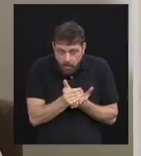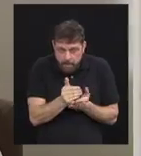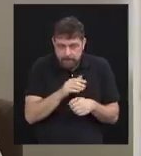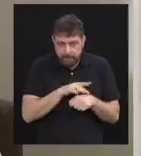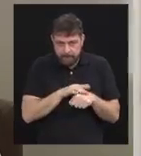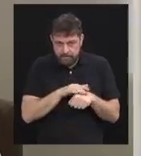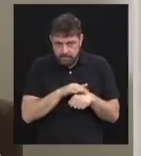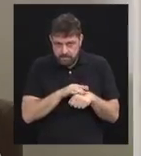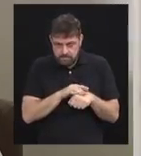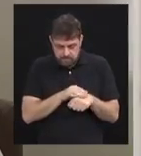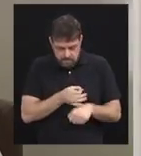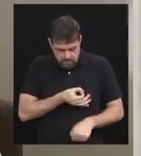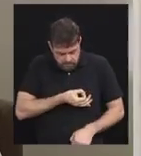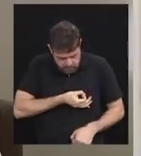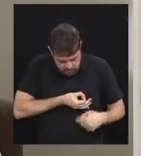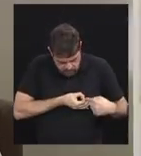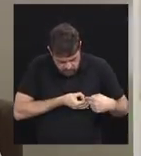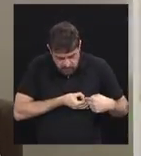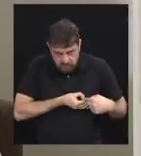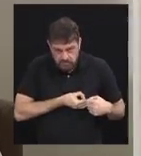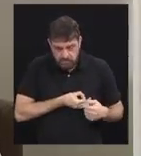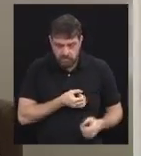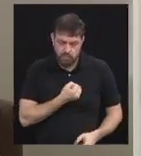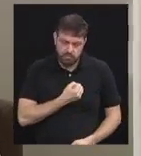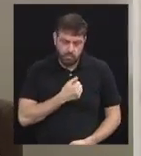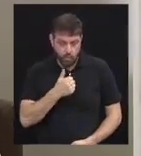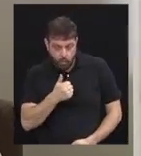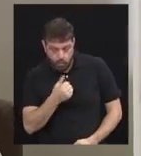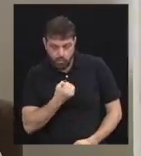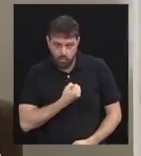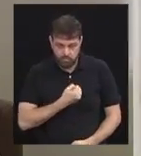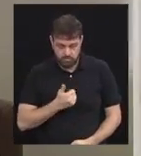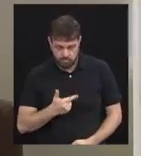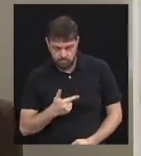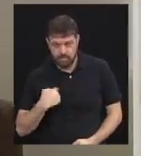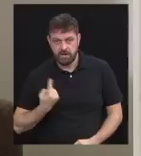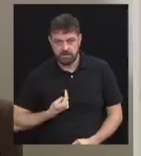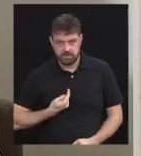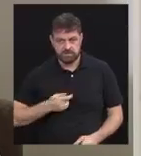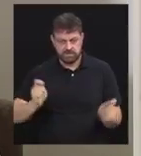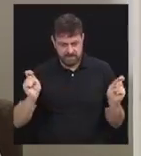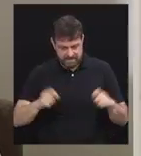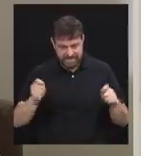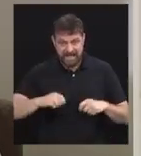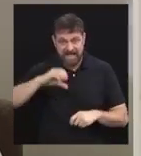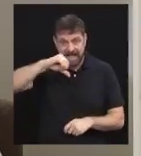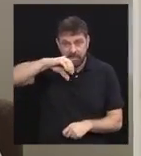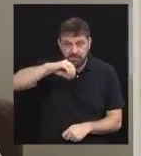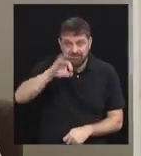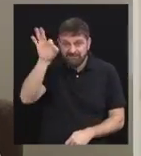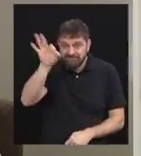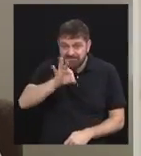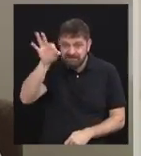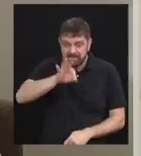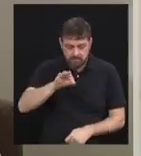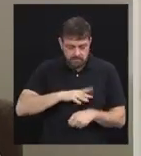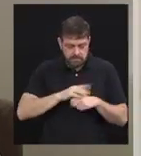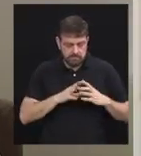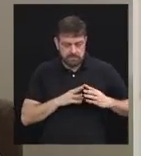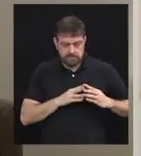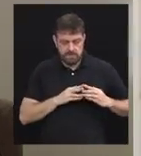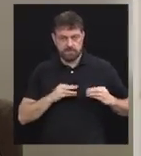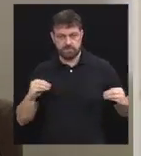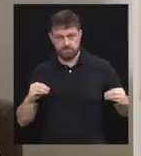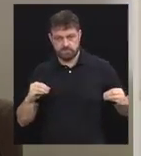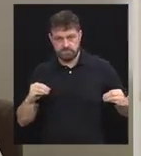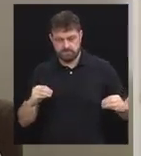inicial, ou seja, estágio clínico 1 e 2, nós temos uma chance hoje de 90% de cura desses